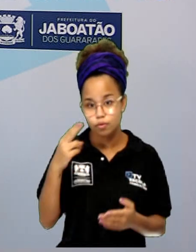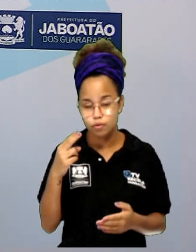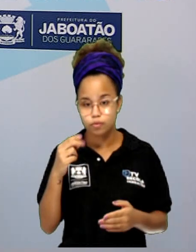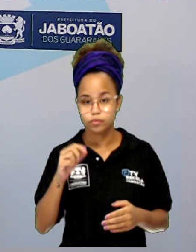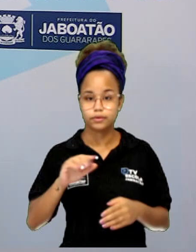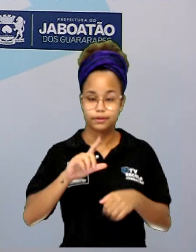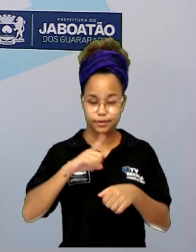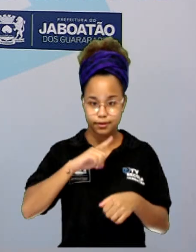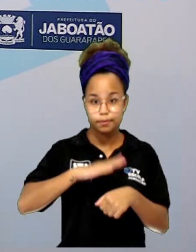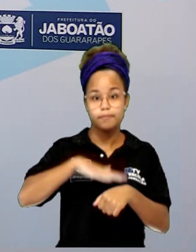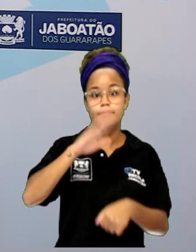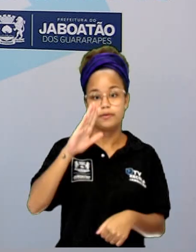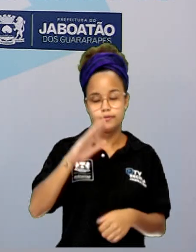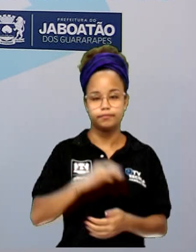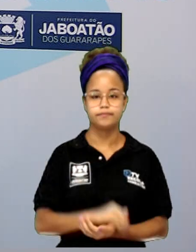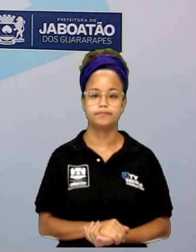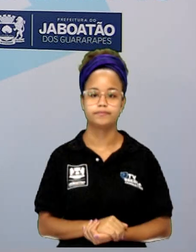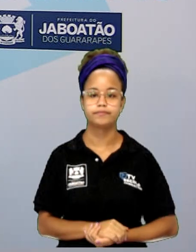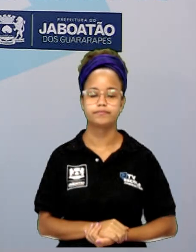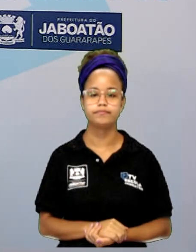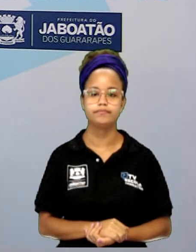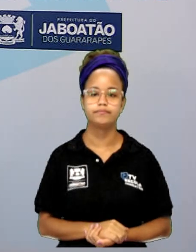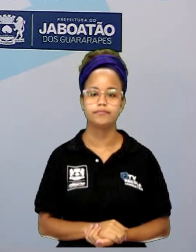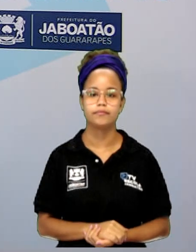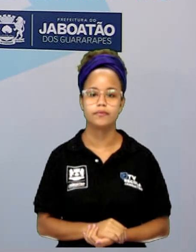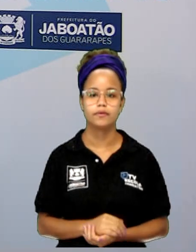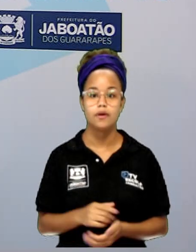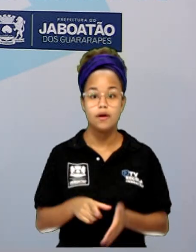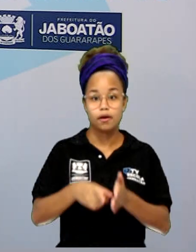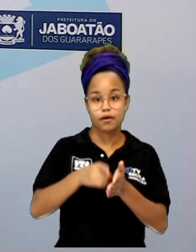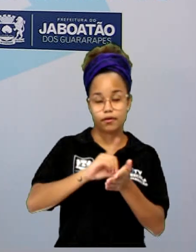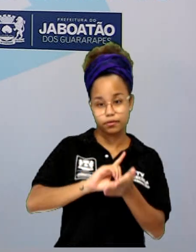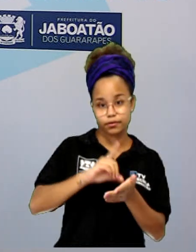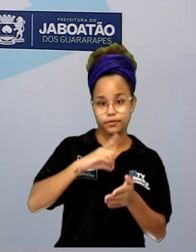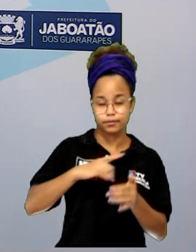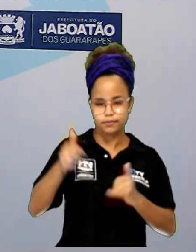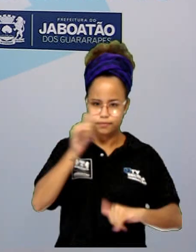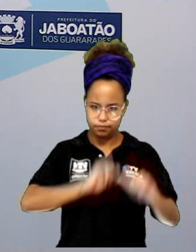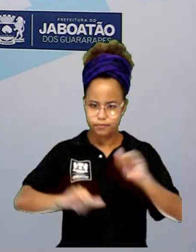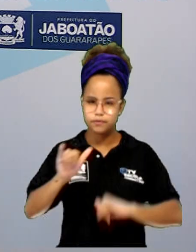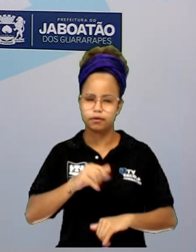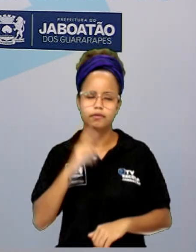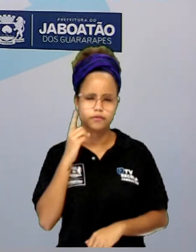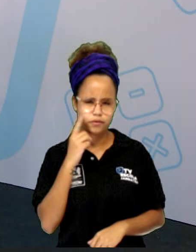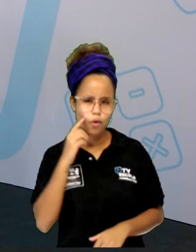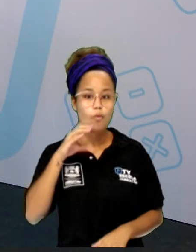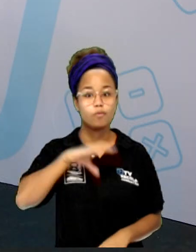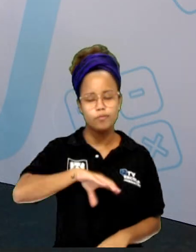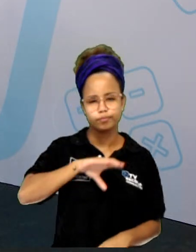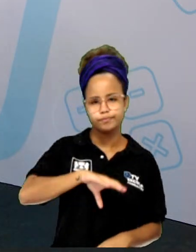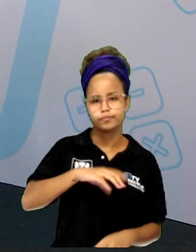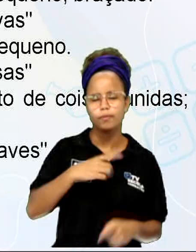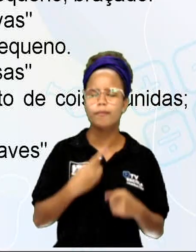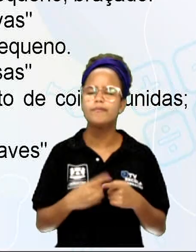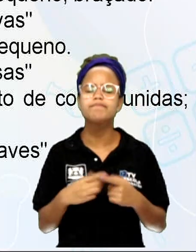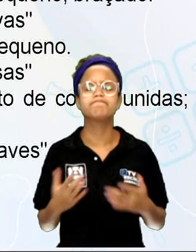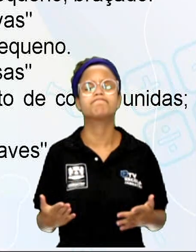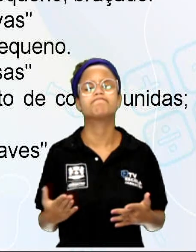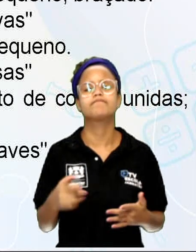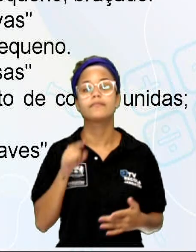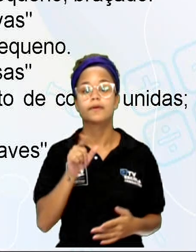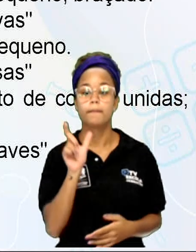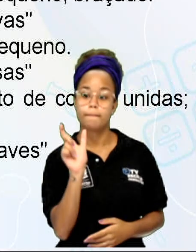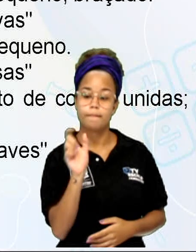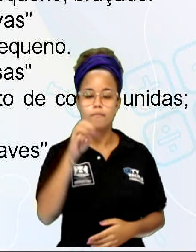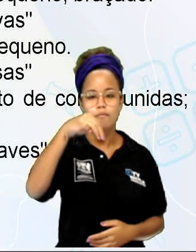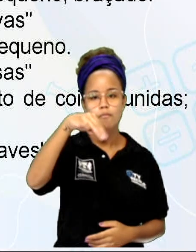exato, certo? Na química. Antes de passar para a parte da química, vamos passar um pouquinho para o português. Por quê? Essa palavra